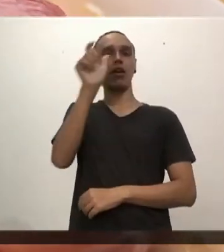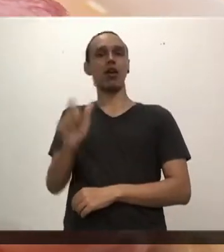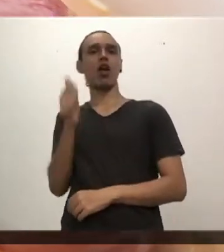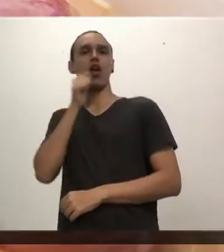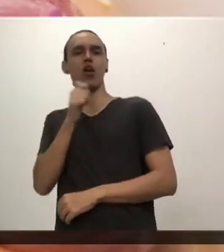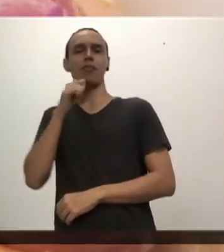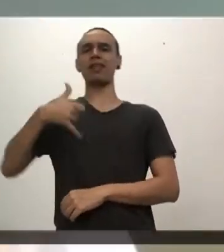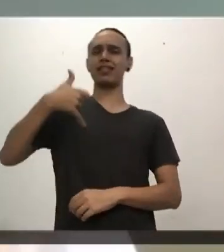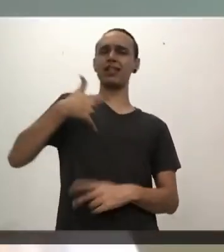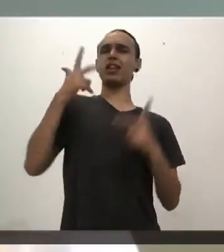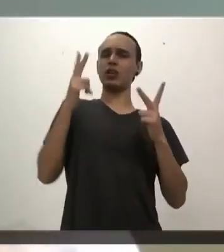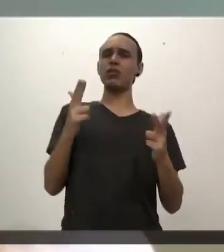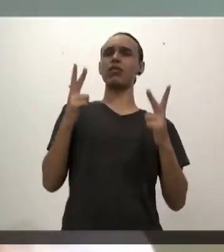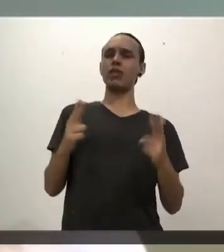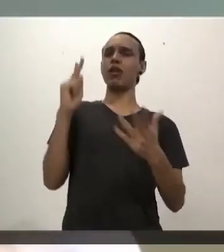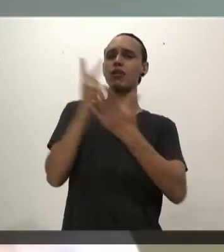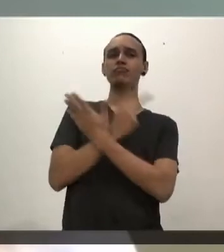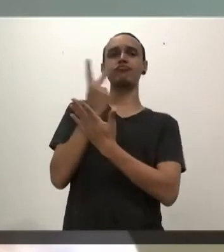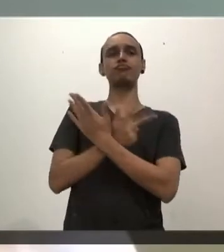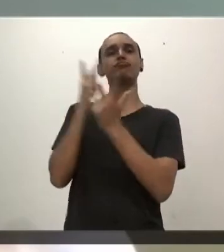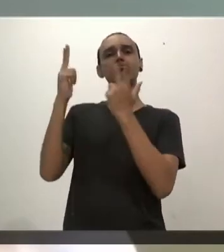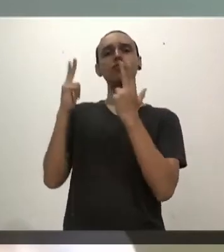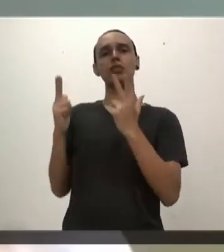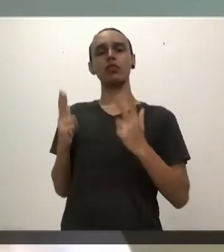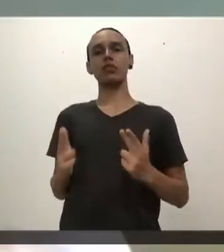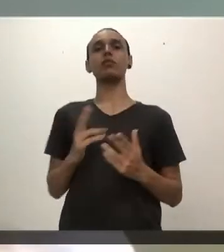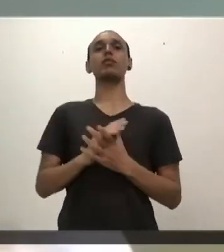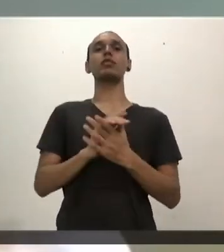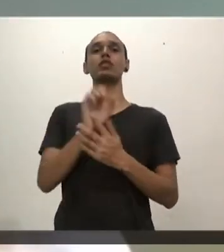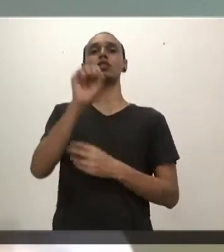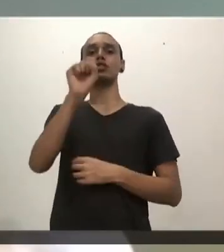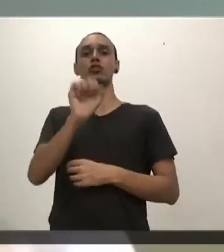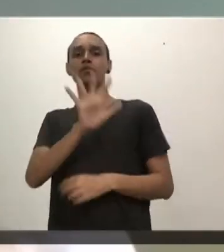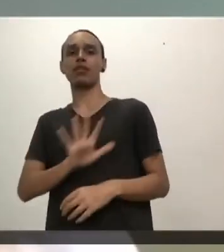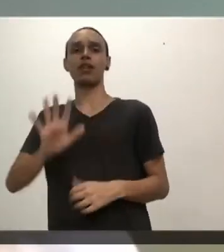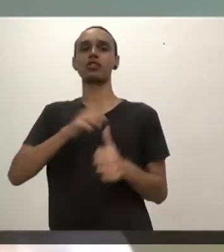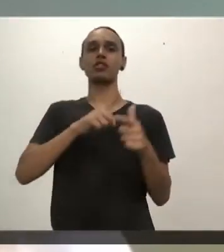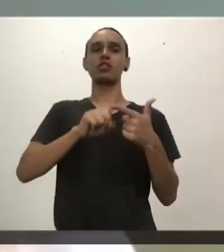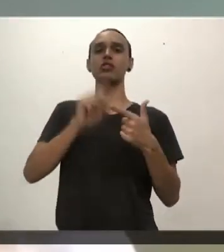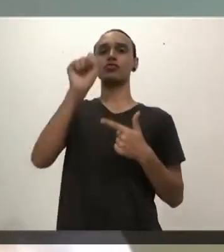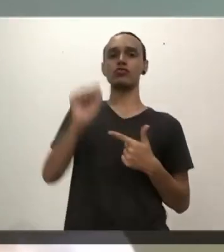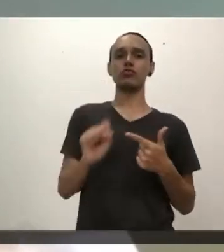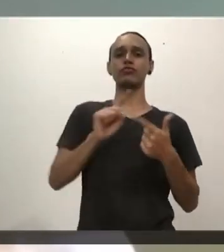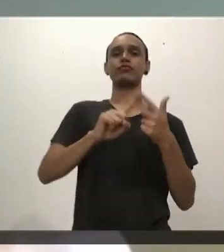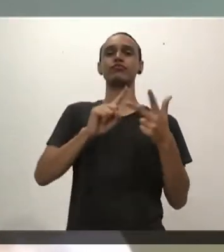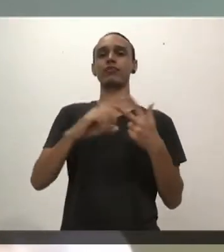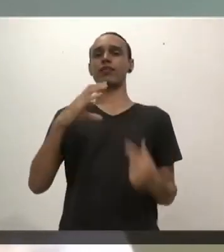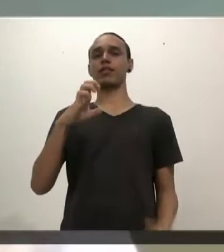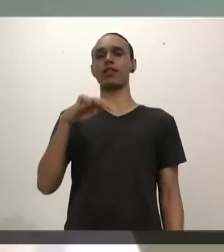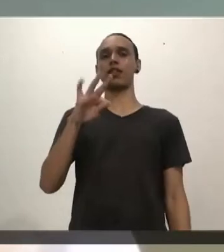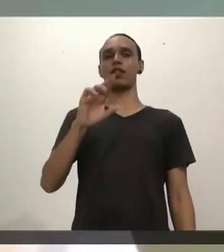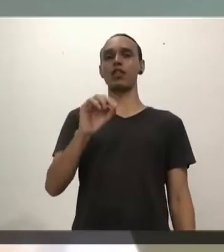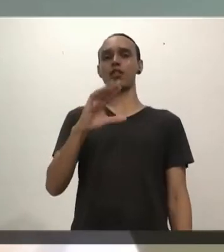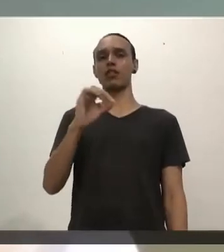homens e mulheres, se repetiu em todas as faixas etárias, nas macro-regiões Sudeste, Sul e